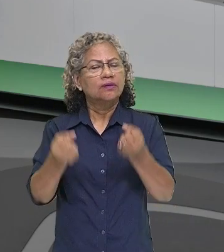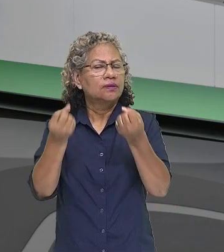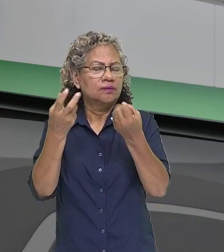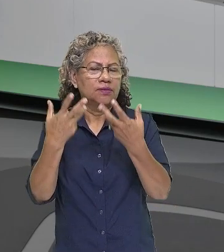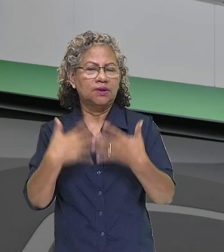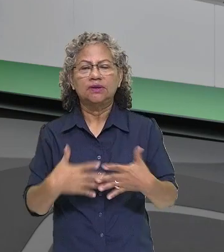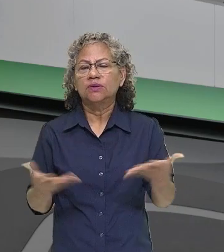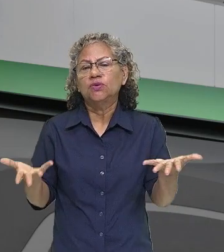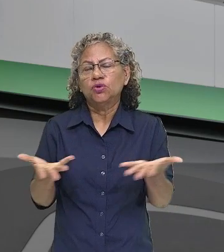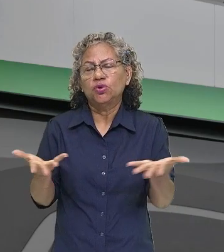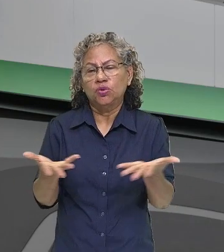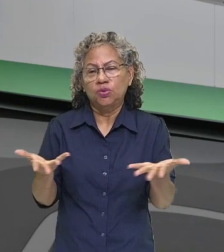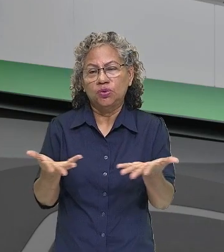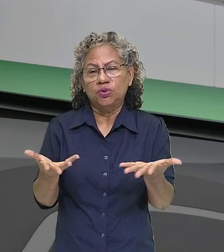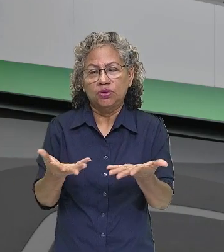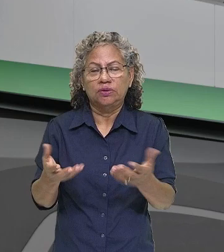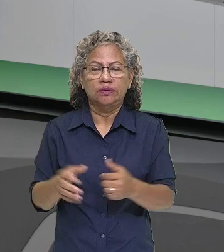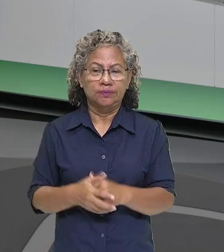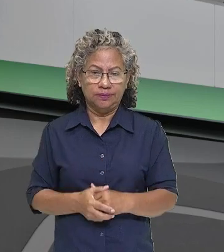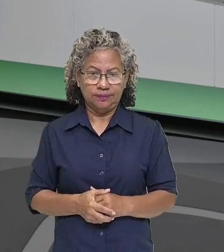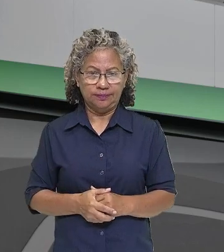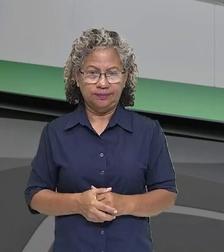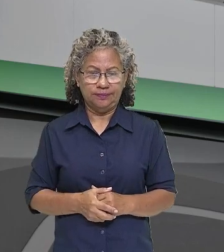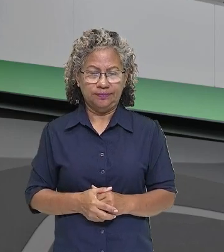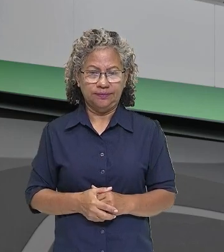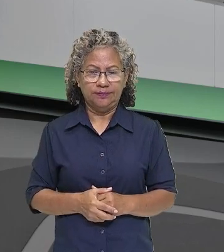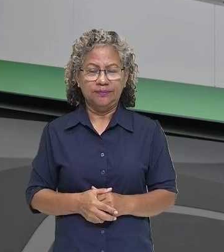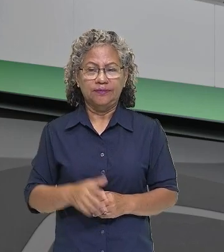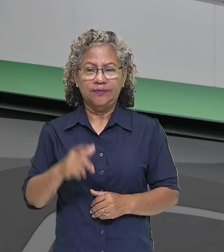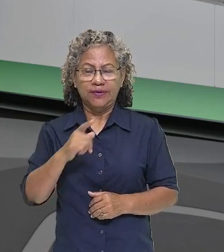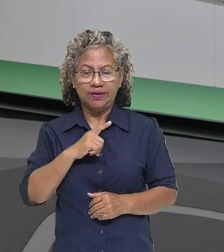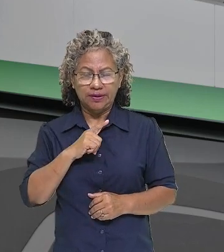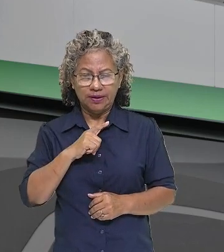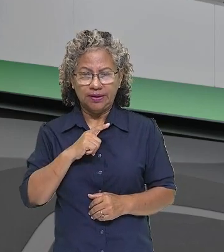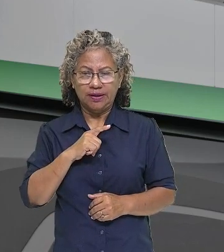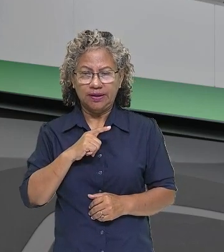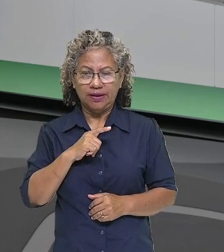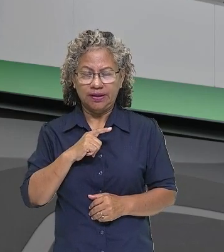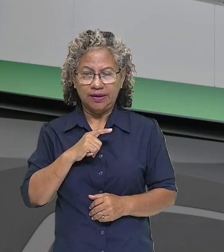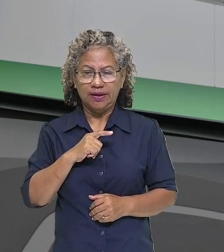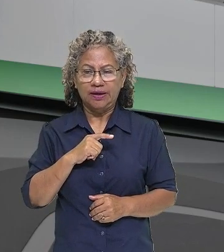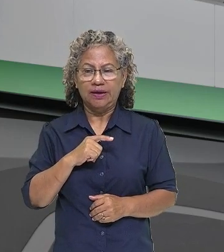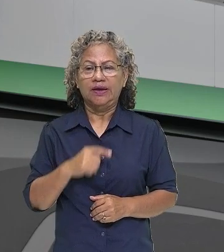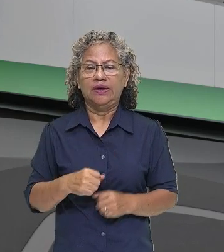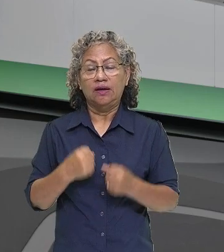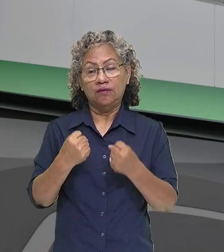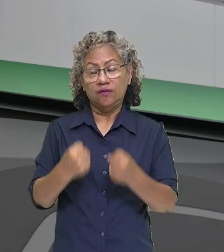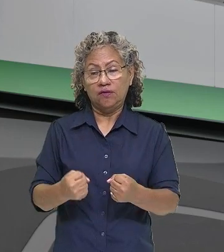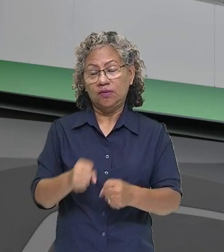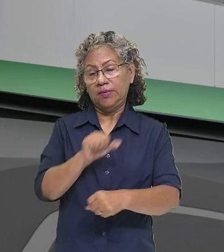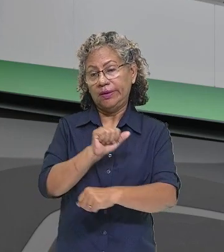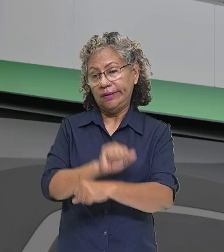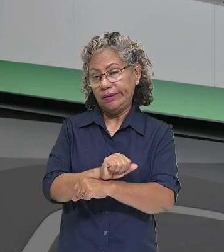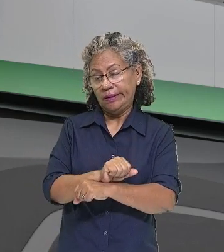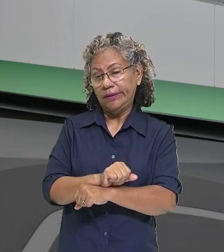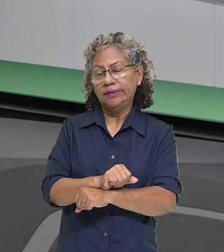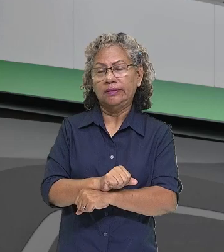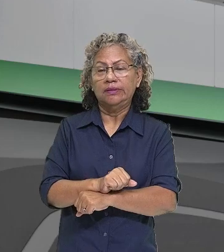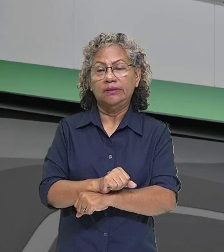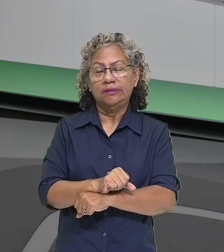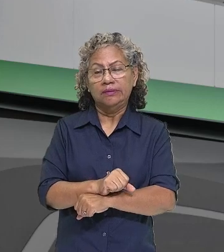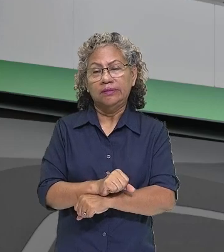vimos hoje, que envolvem desde a lei da inércia, envolvendo também a segunda lei, que é o